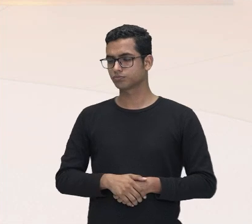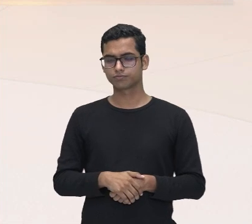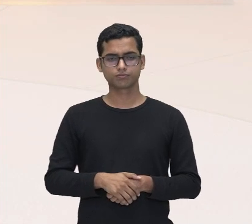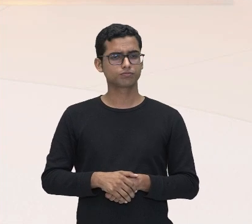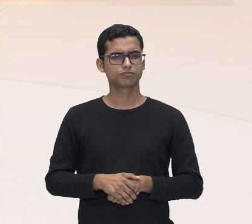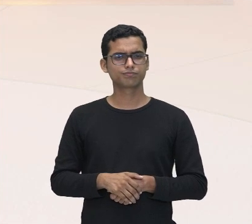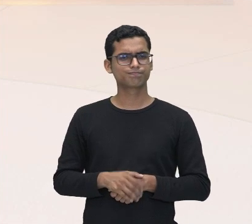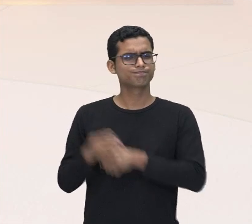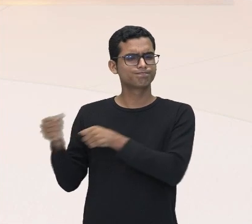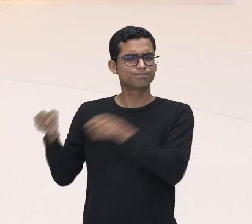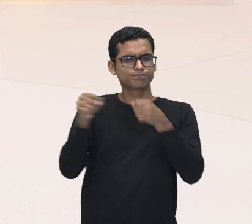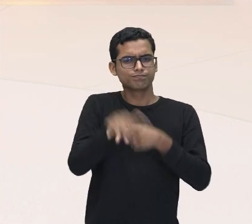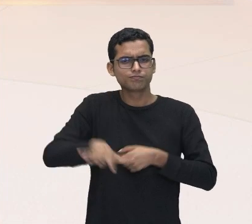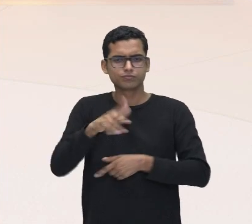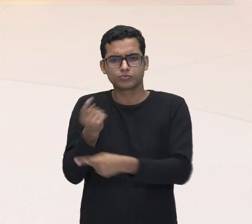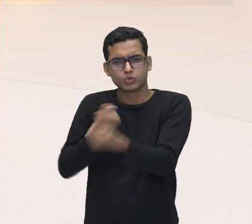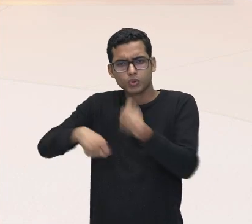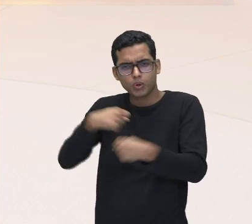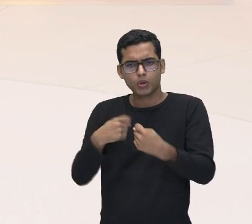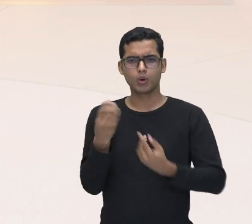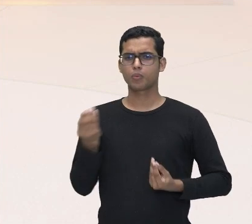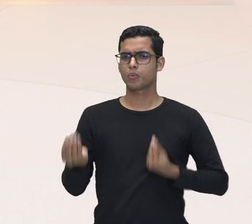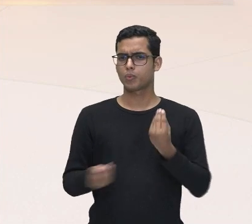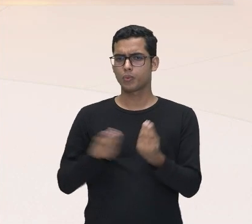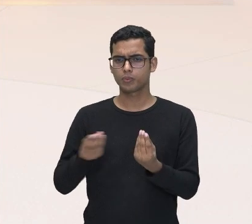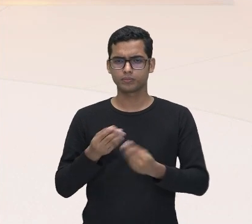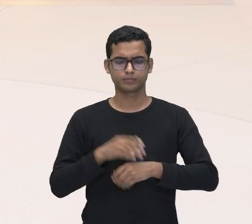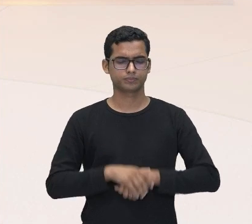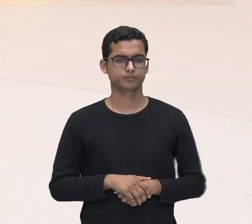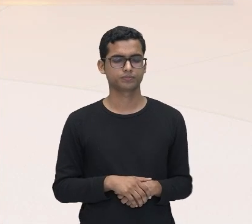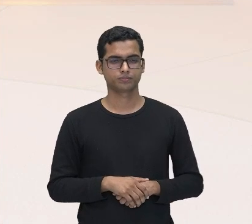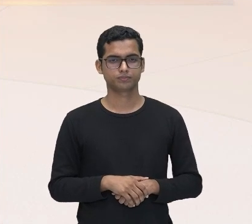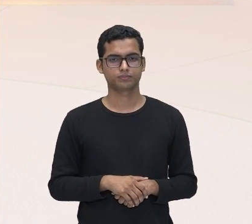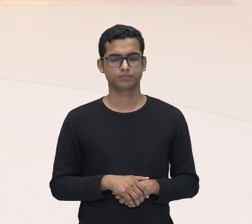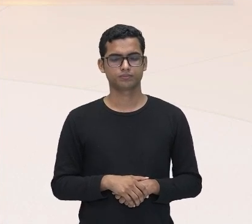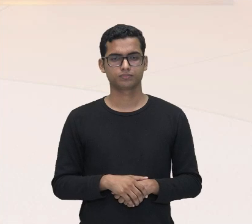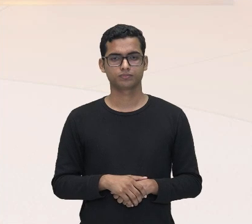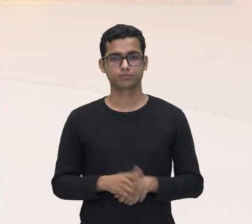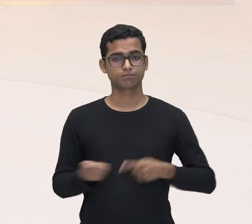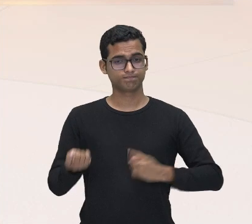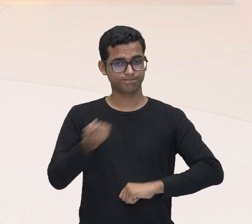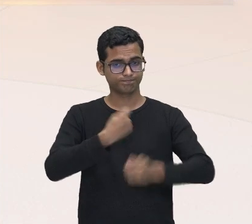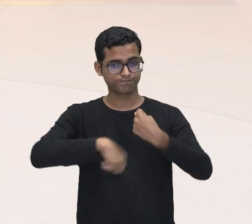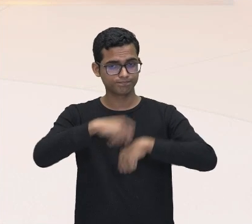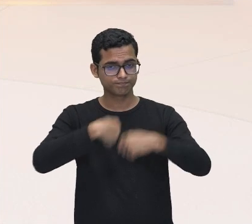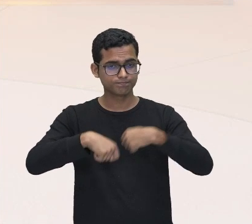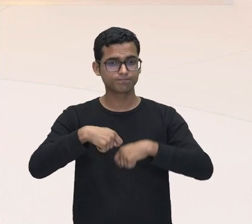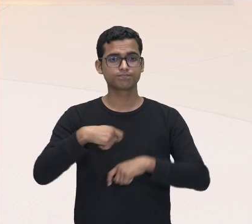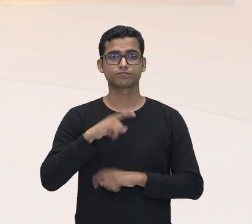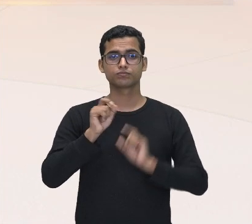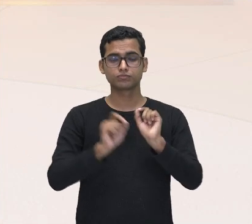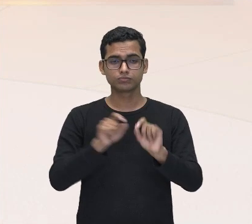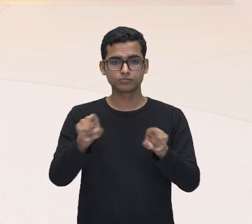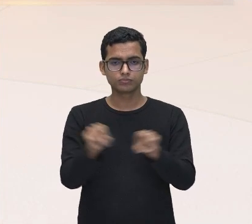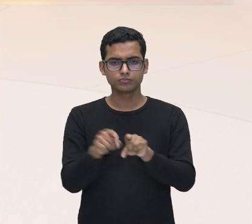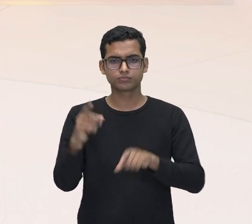Poder econômico, como é que ele se manifesta? Vamos ver o poder econômico. Vamos lá?